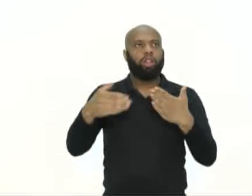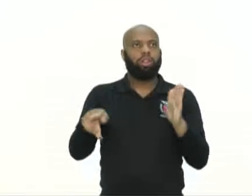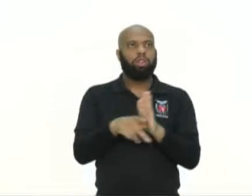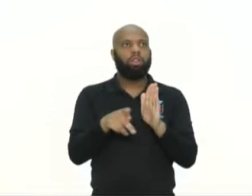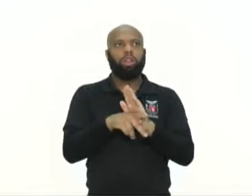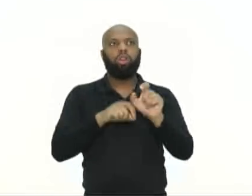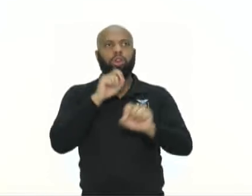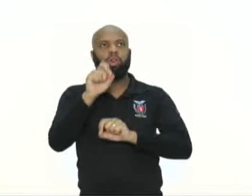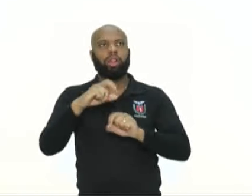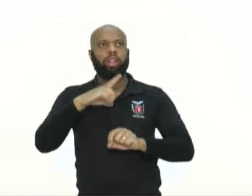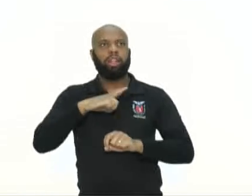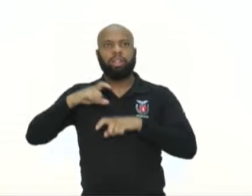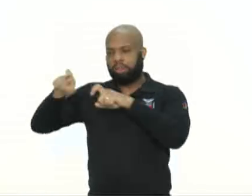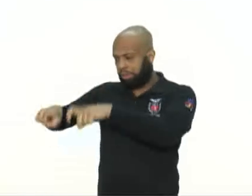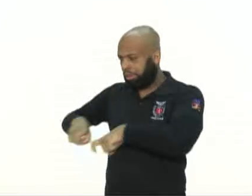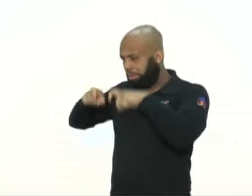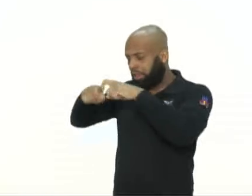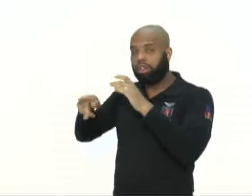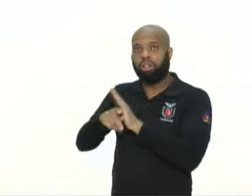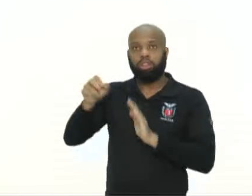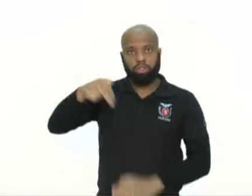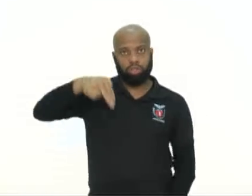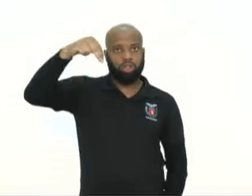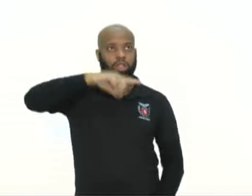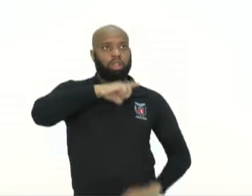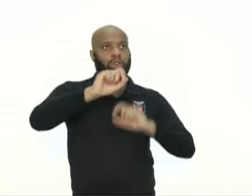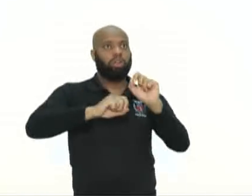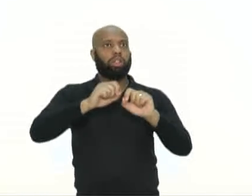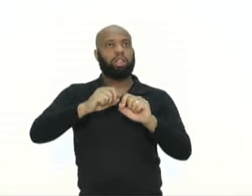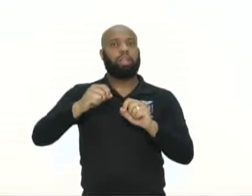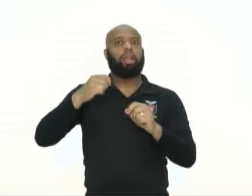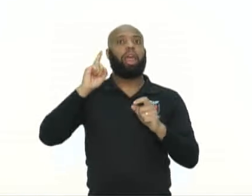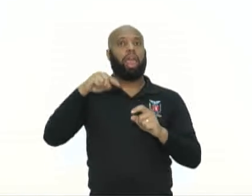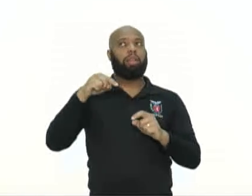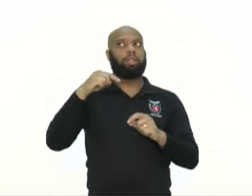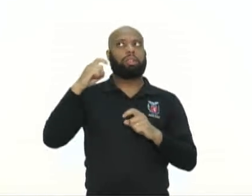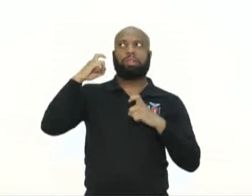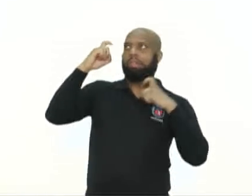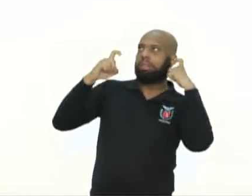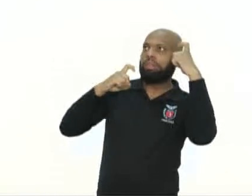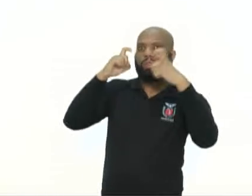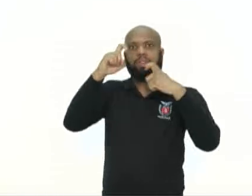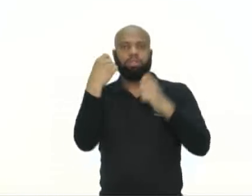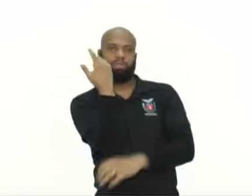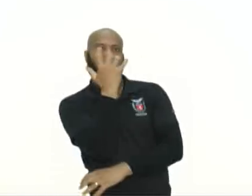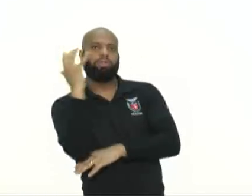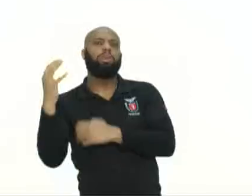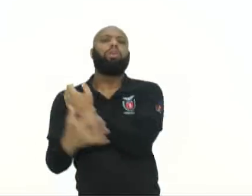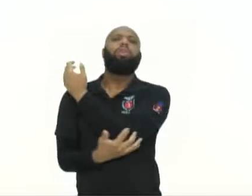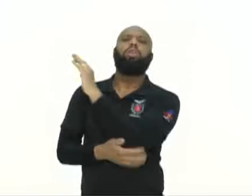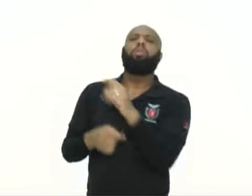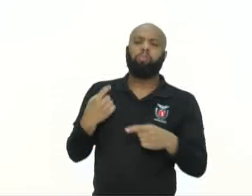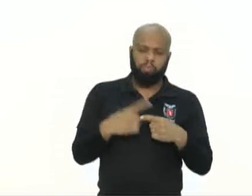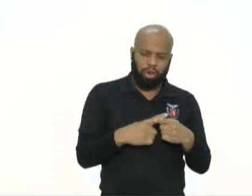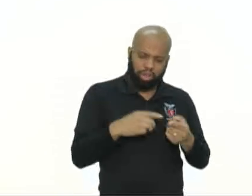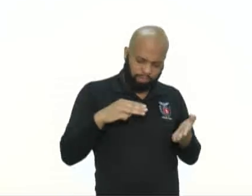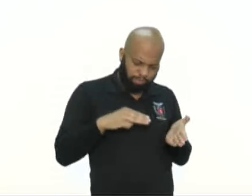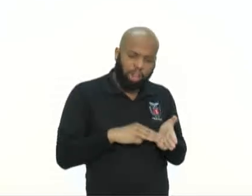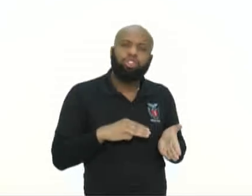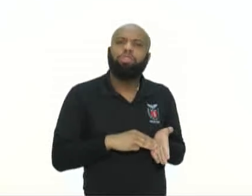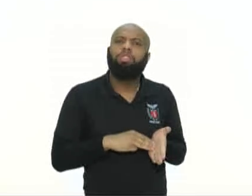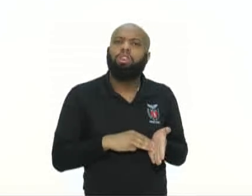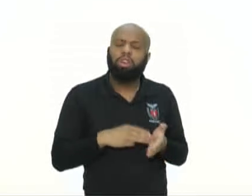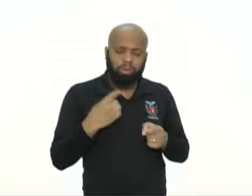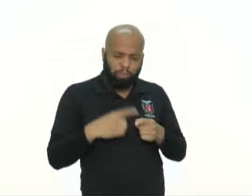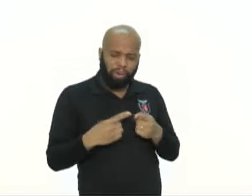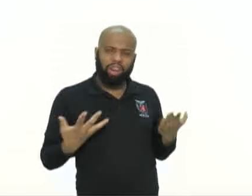norte gera o quê? Preocupação ambiental. Por que a produção agropecuária tem